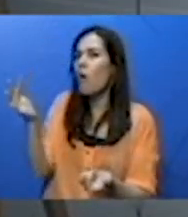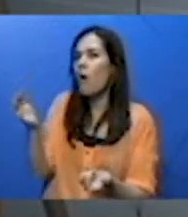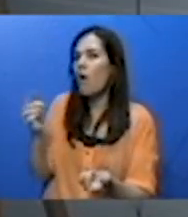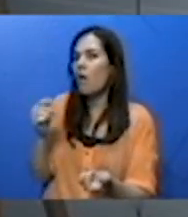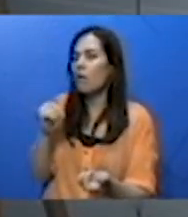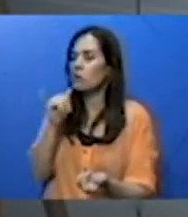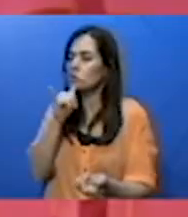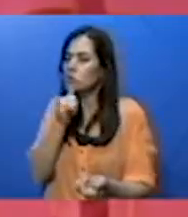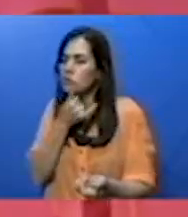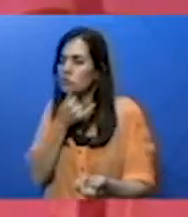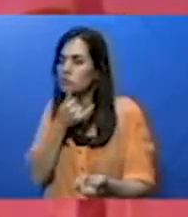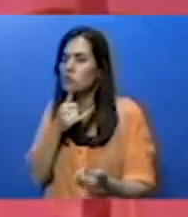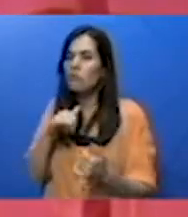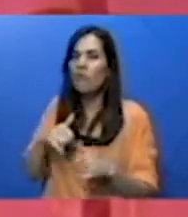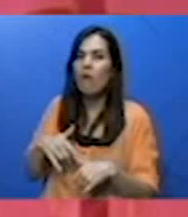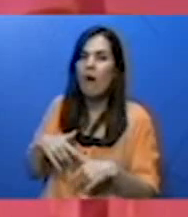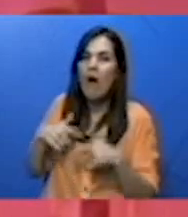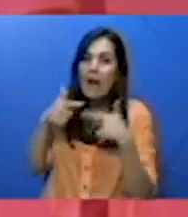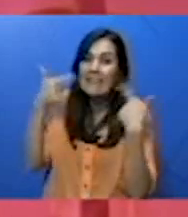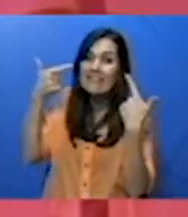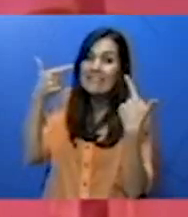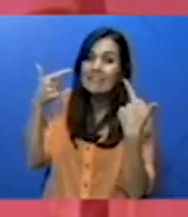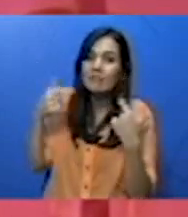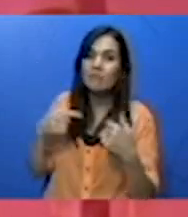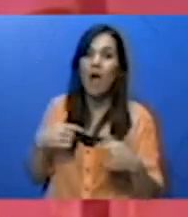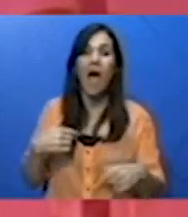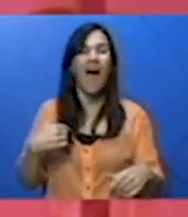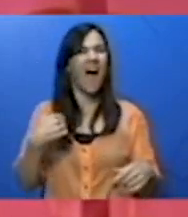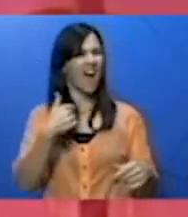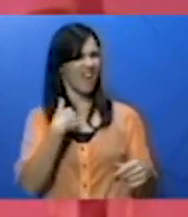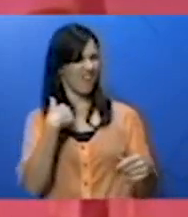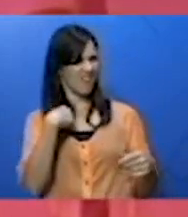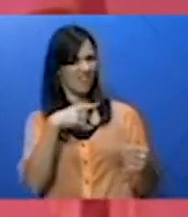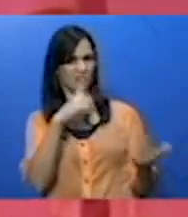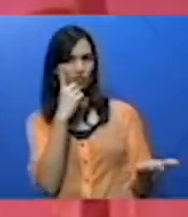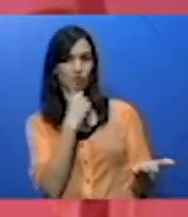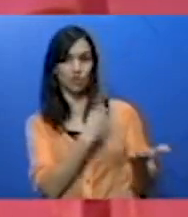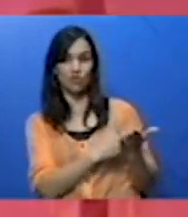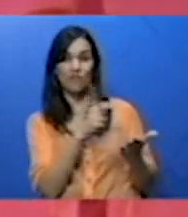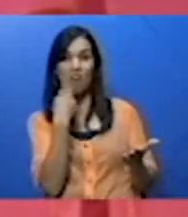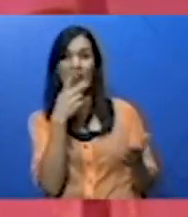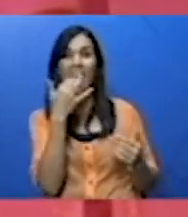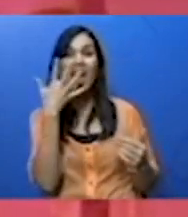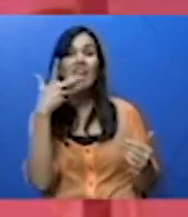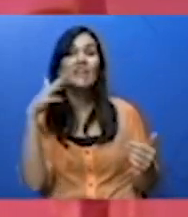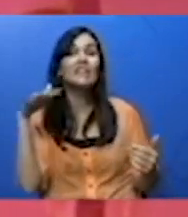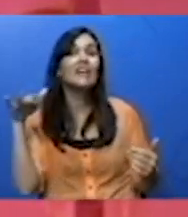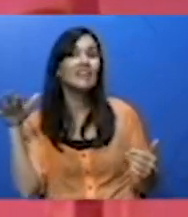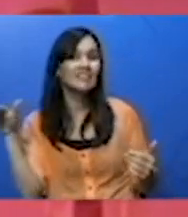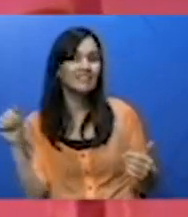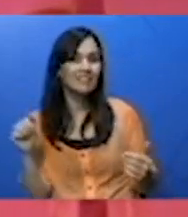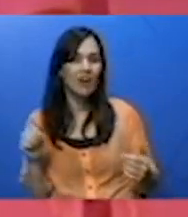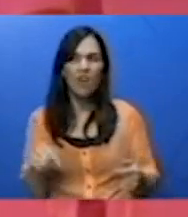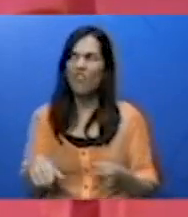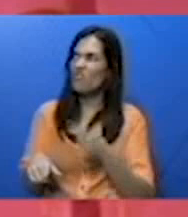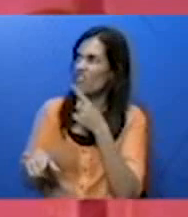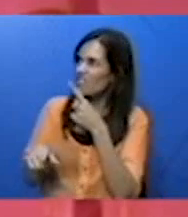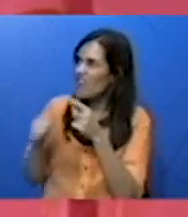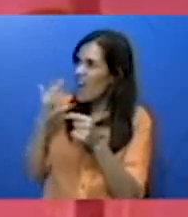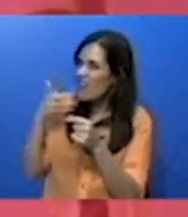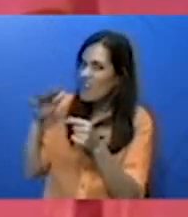vai falar? Professora, sabe, eu decidi falar sobre criança. Ah, você é criança,